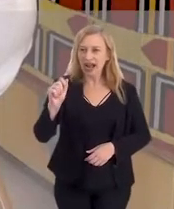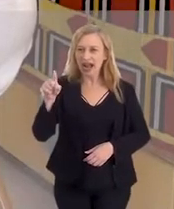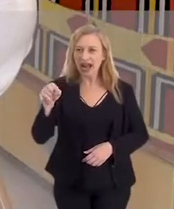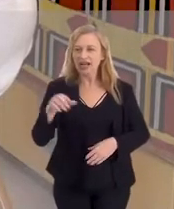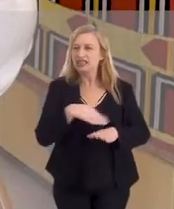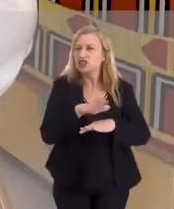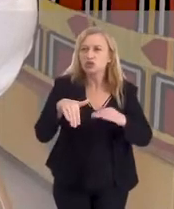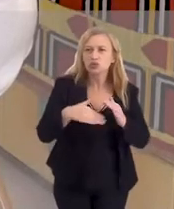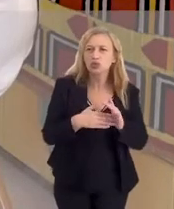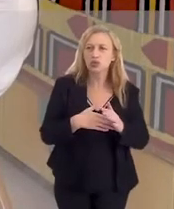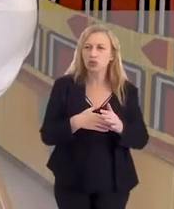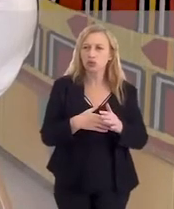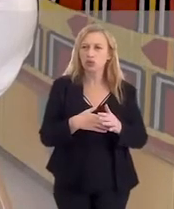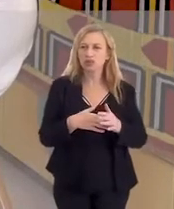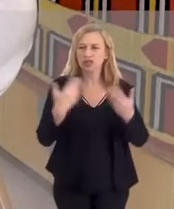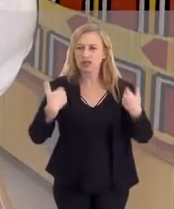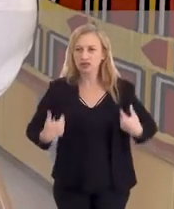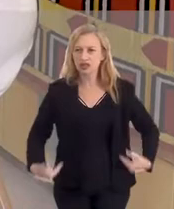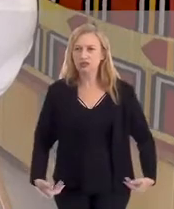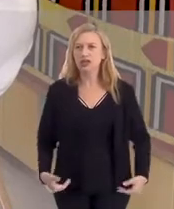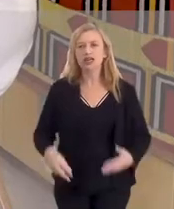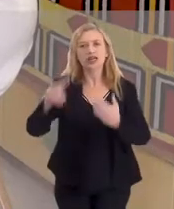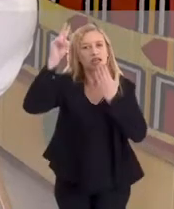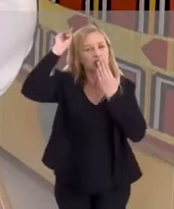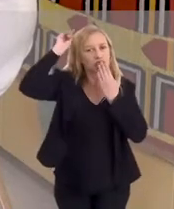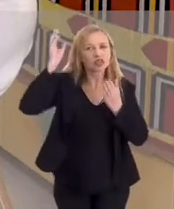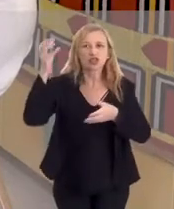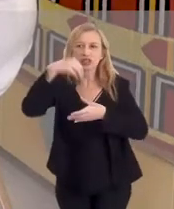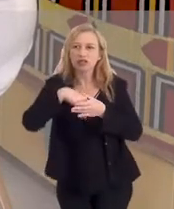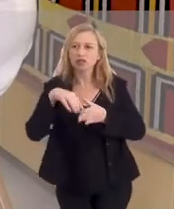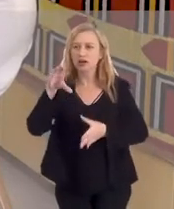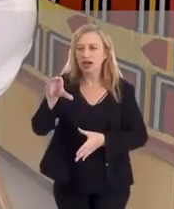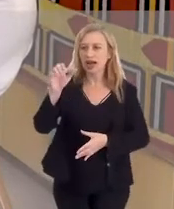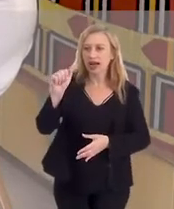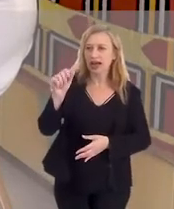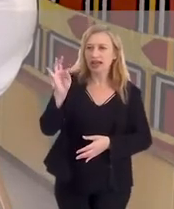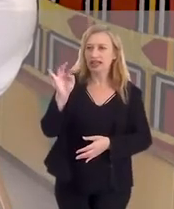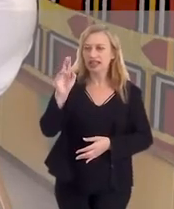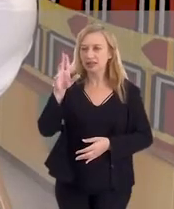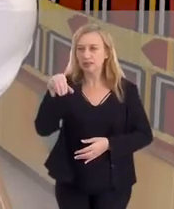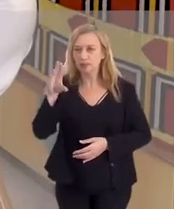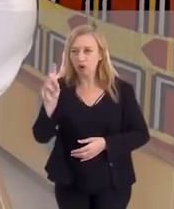essa... esse paramento, essa vestimenta indígena dentro do catimbó.